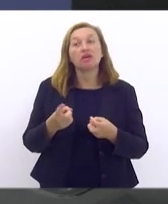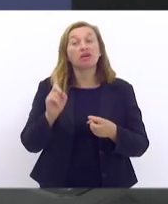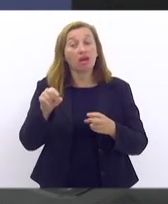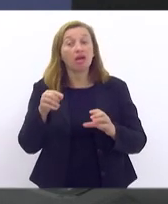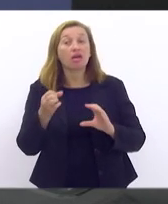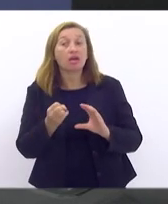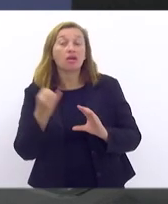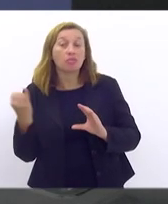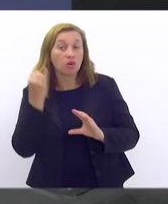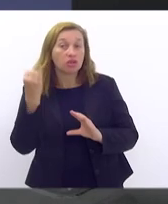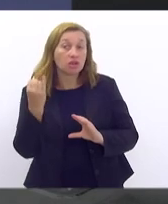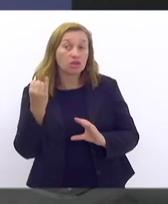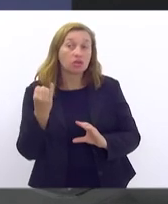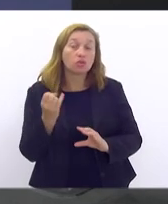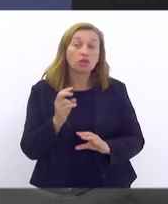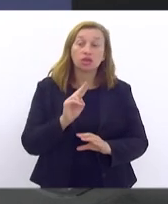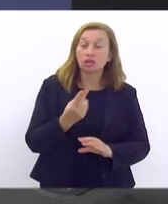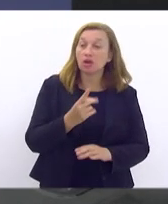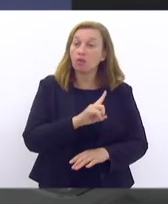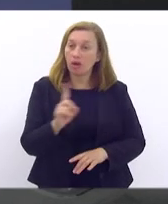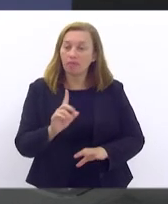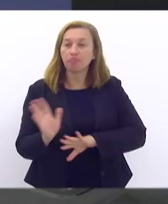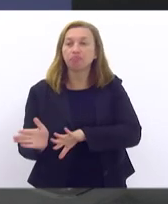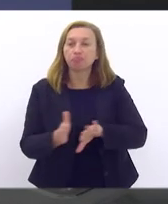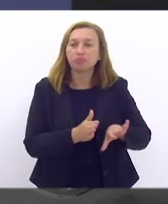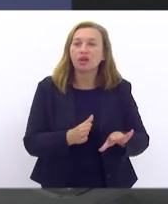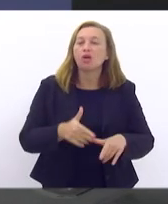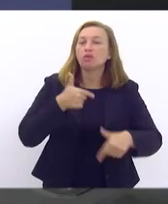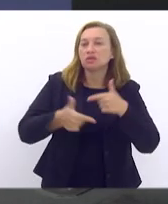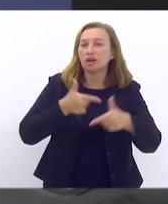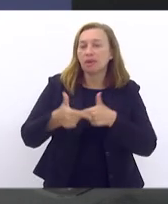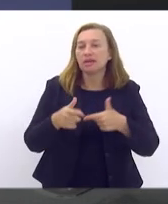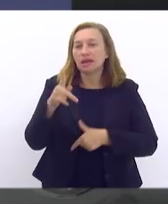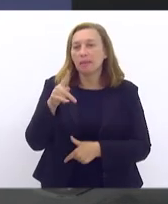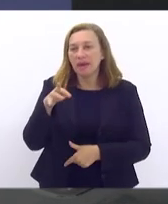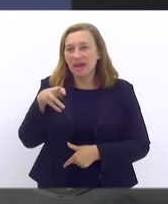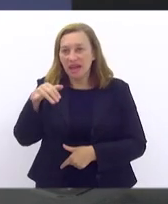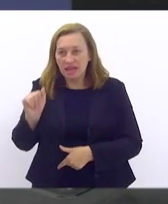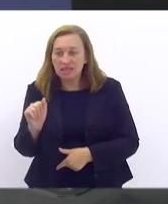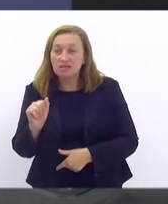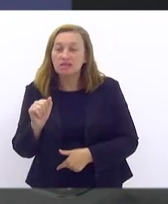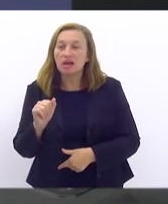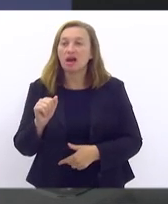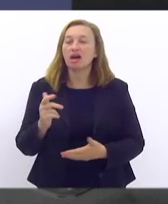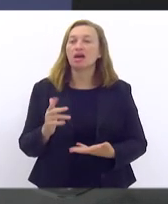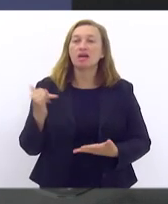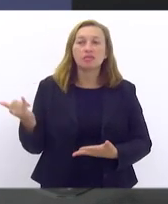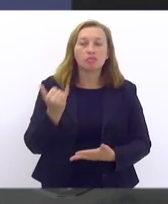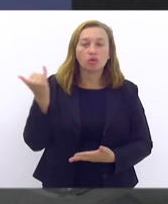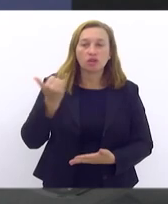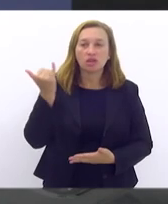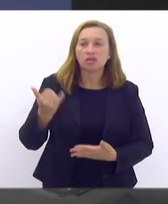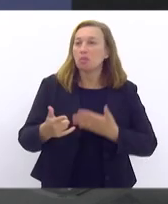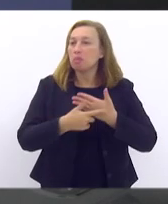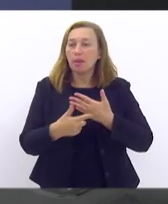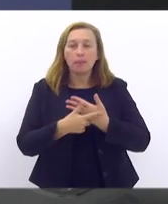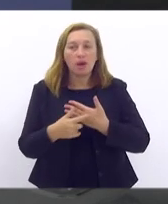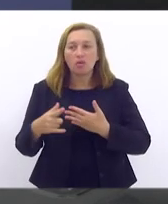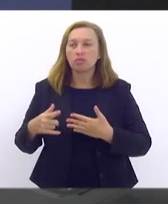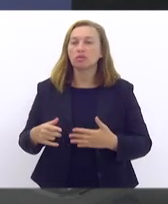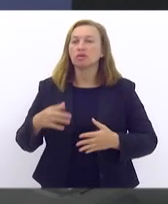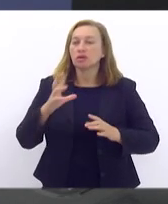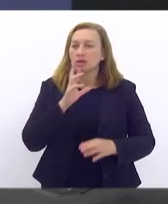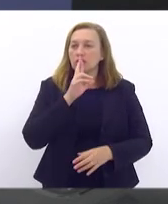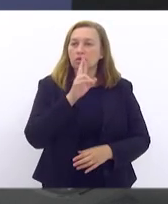importante e o que não é. Né? E a independência do trabalho da perícia criminal é indispensável e fundamental para o resultado